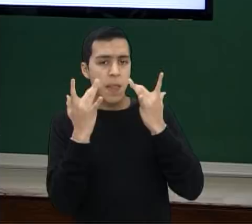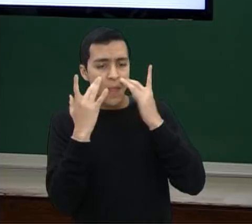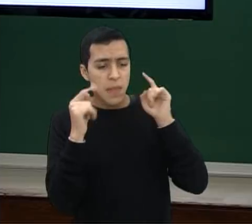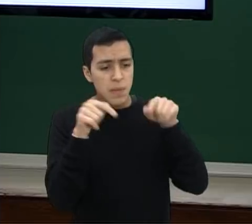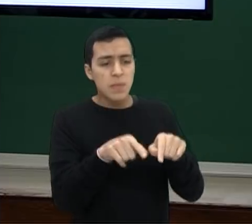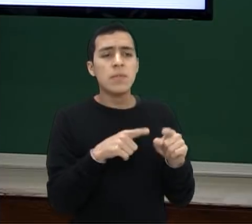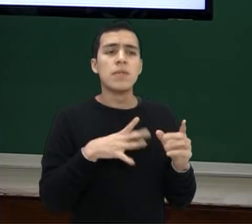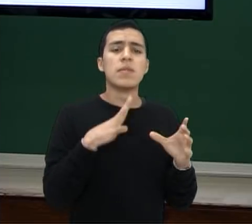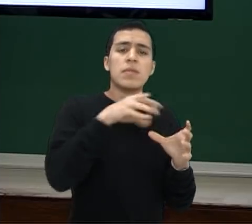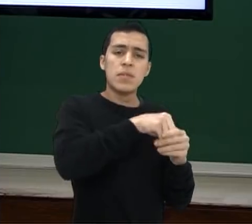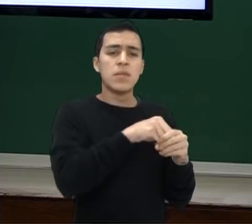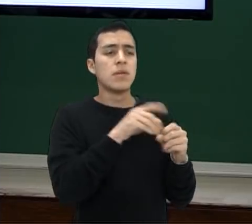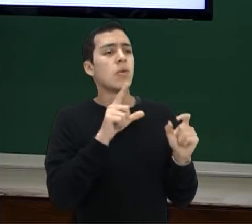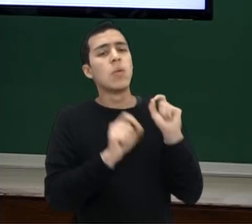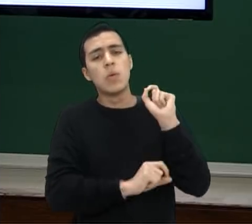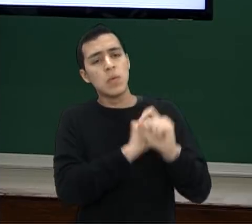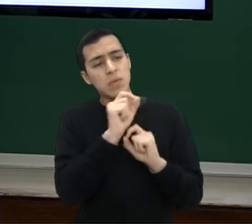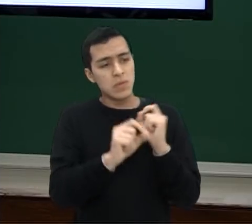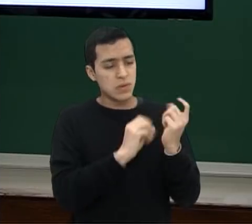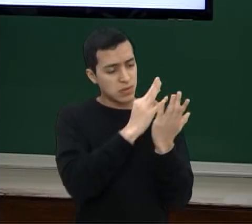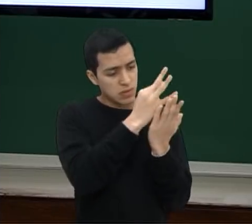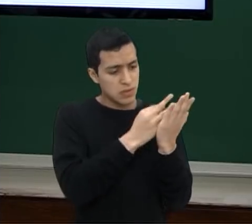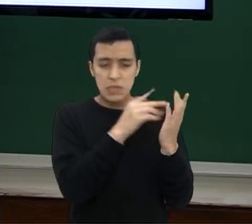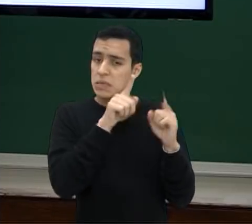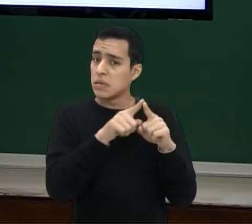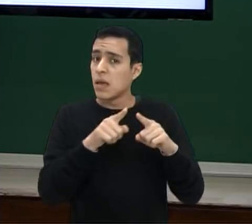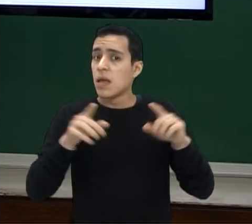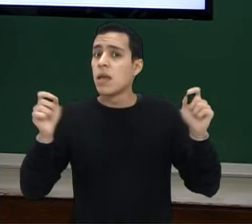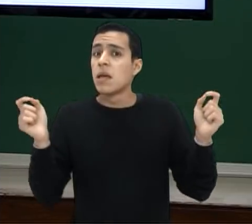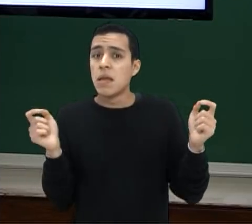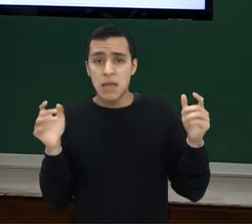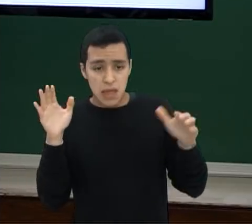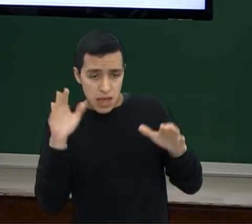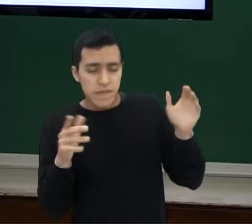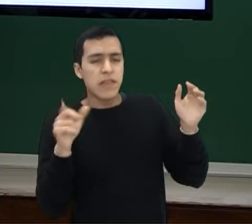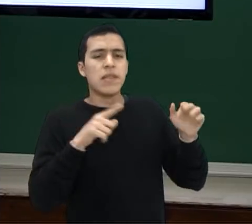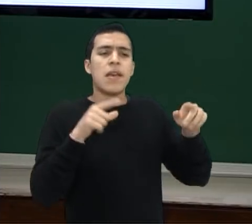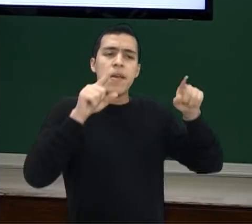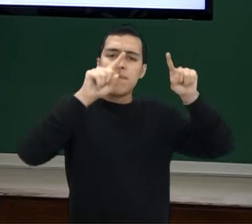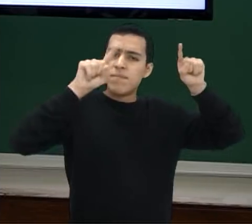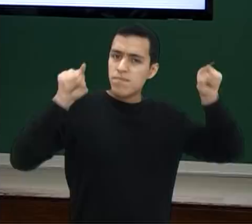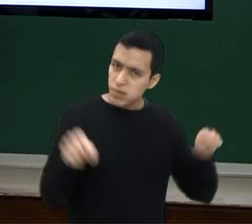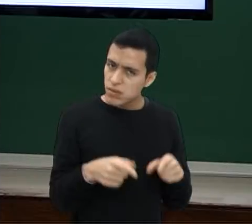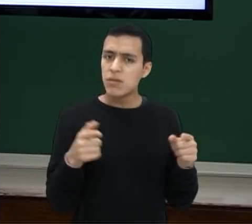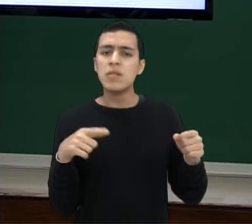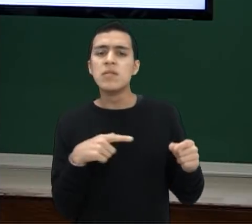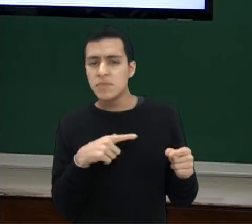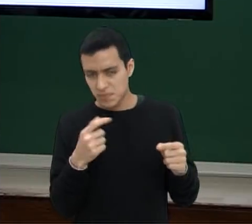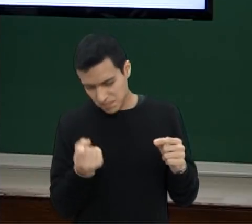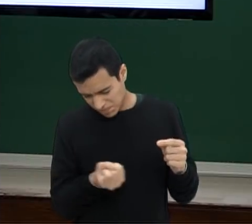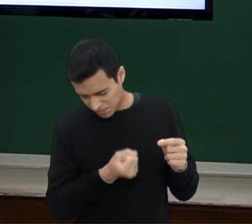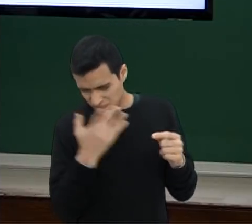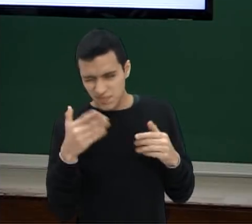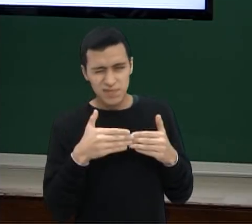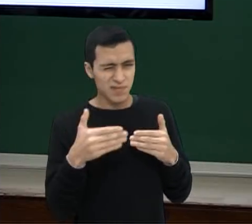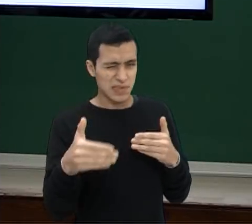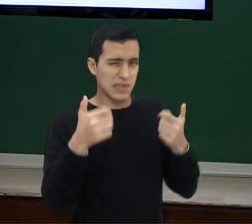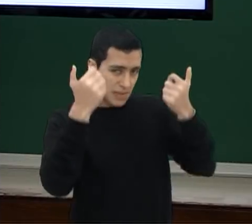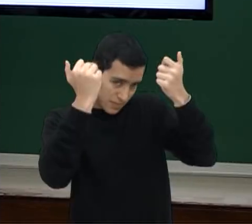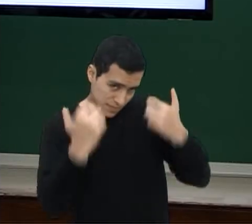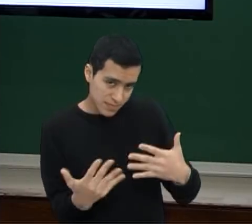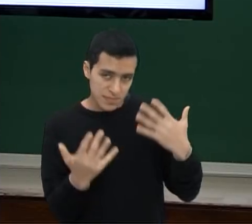eles vêm ali também ressaltados, às vezes entre parênteses, a gente vai ver um pouquinho dessa pontuação